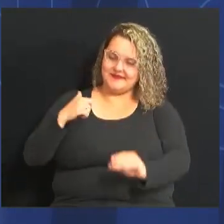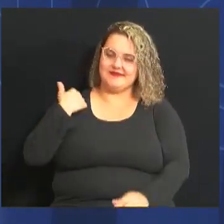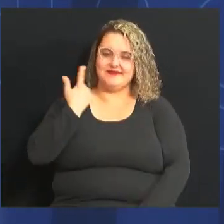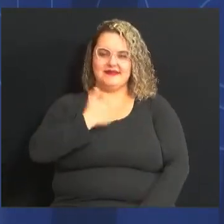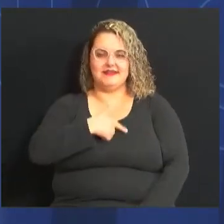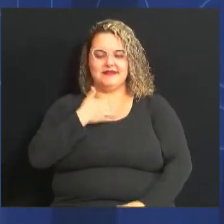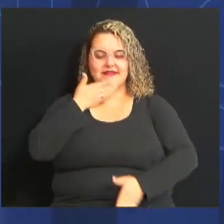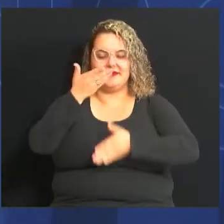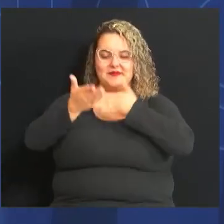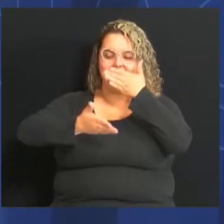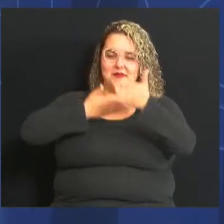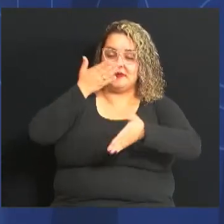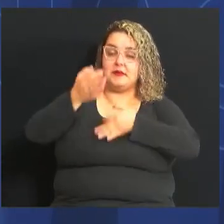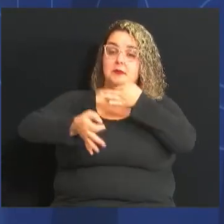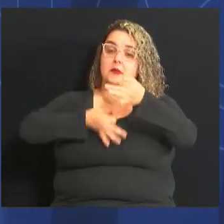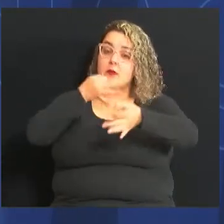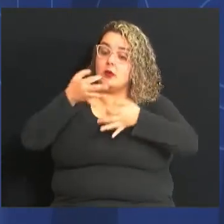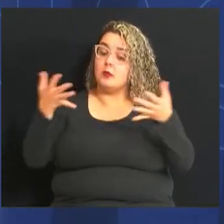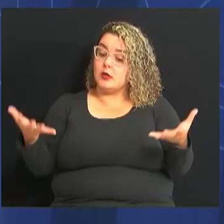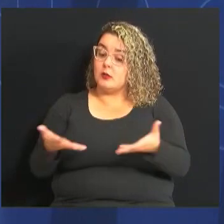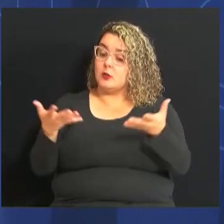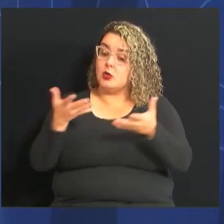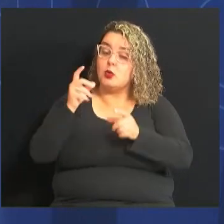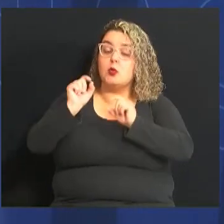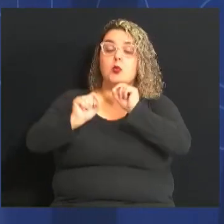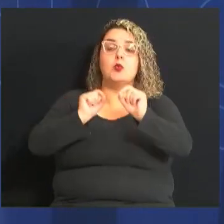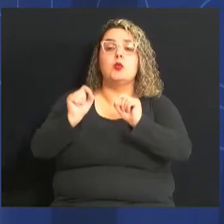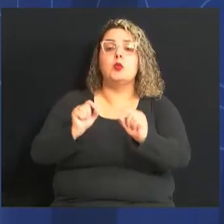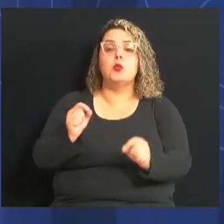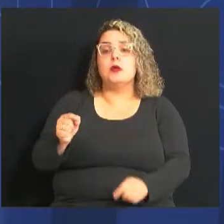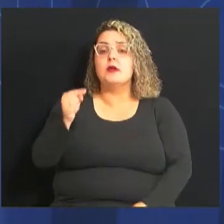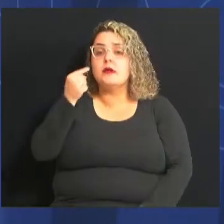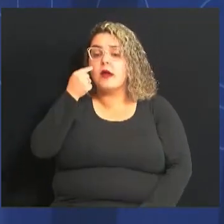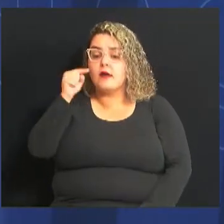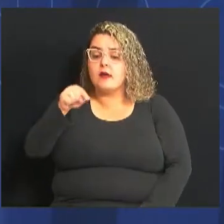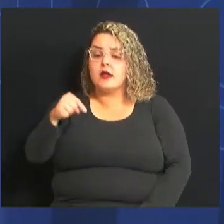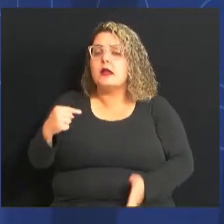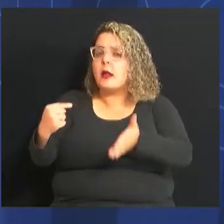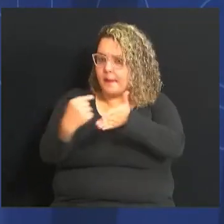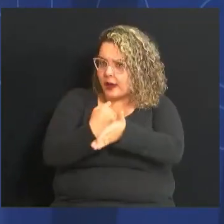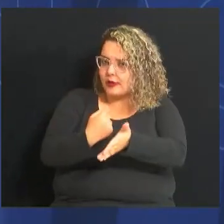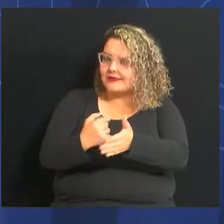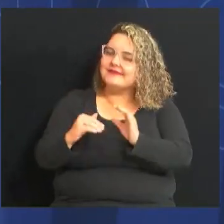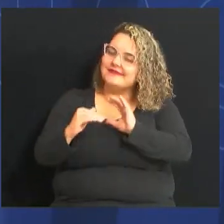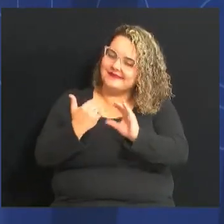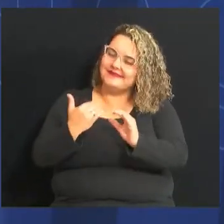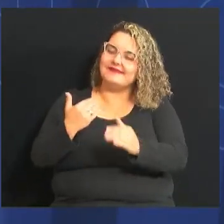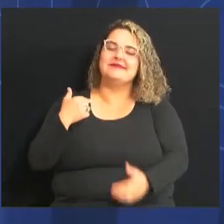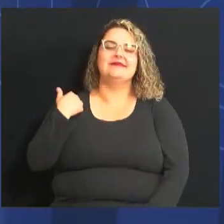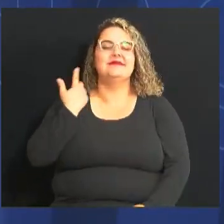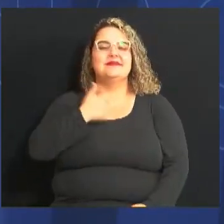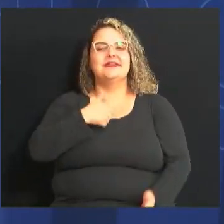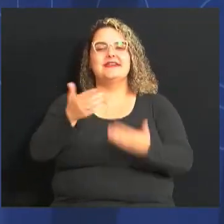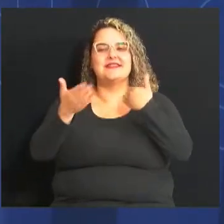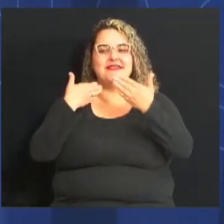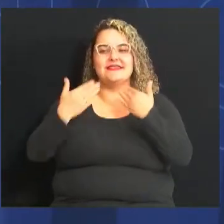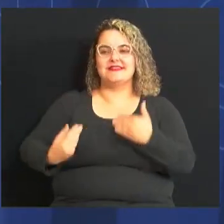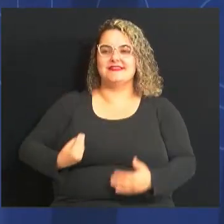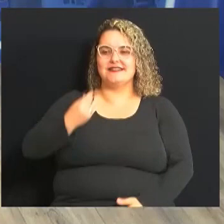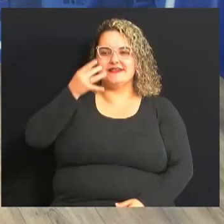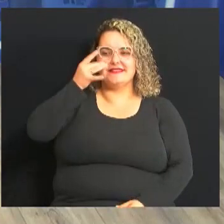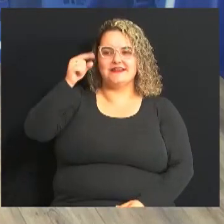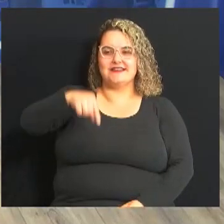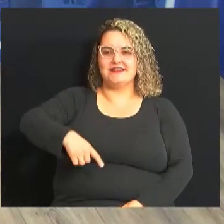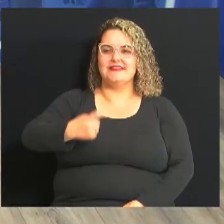seu elogio, uma crítica construtiva, tem algum questionamento? Manda pra gente que a gente conversa ao vivo nesta